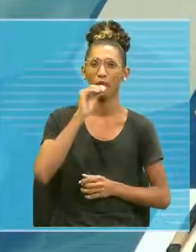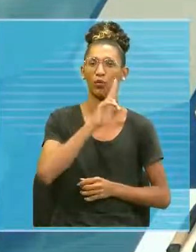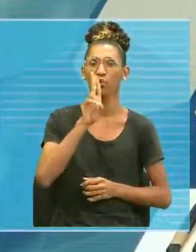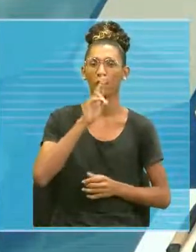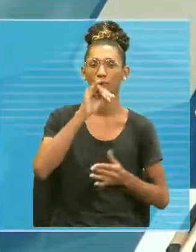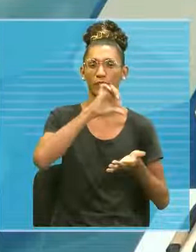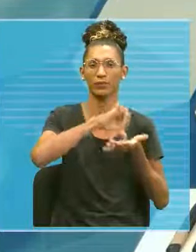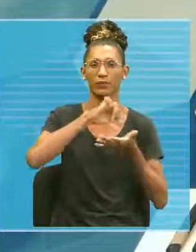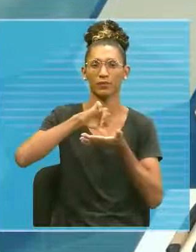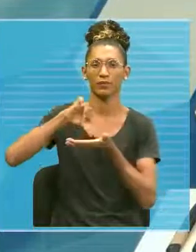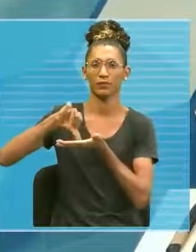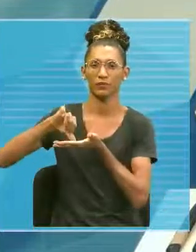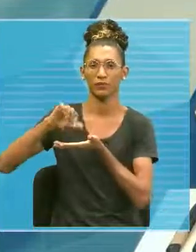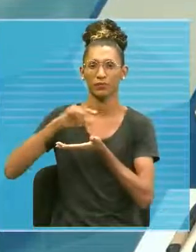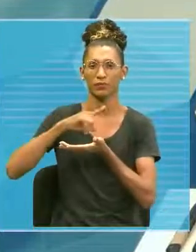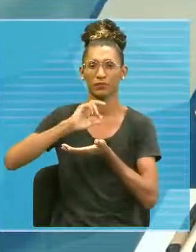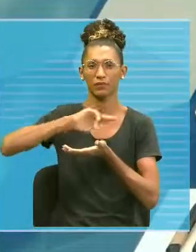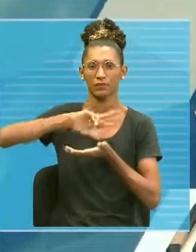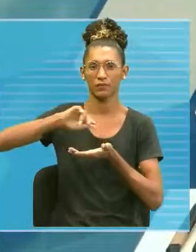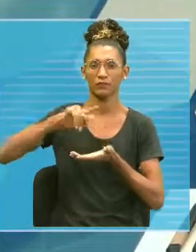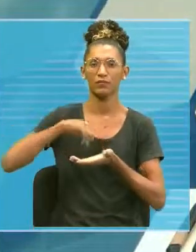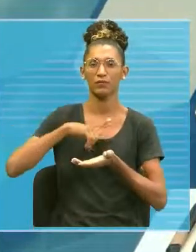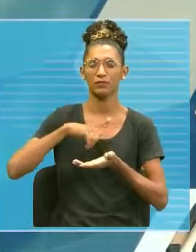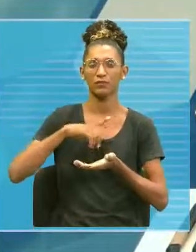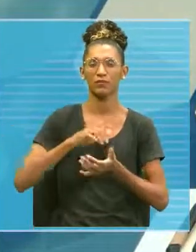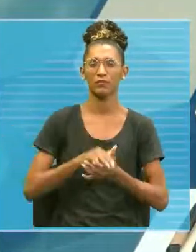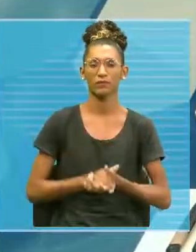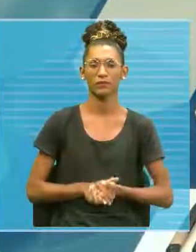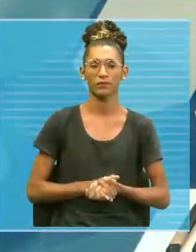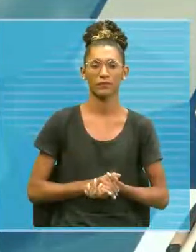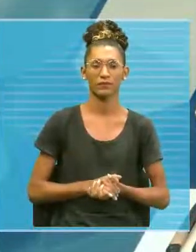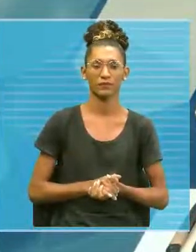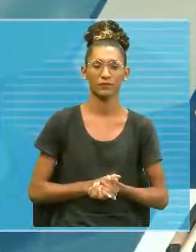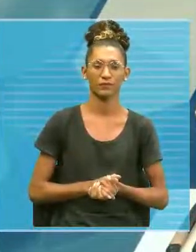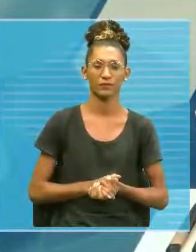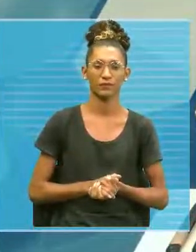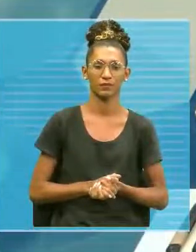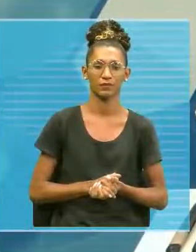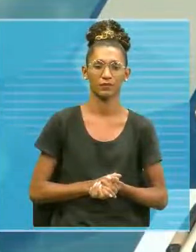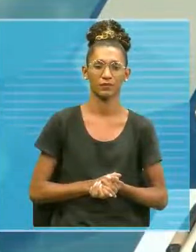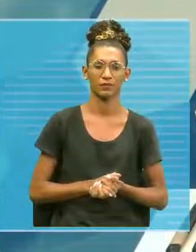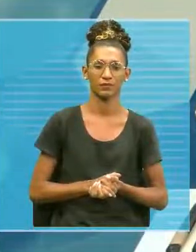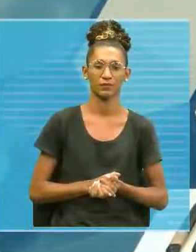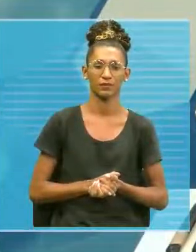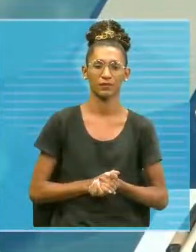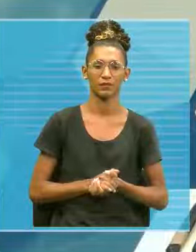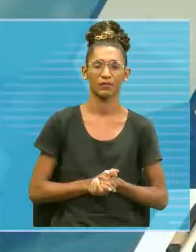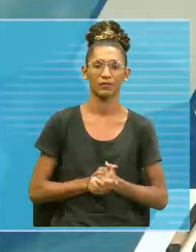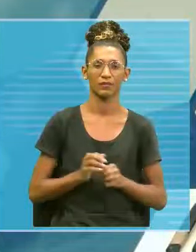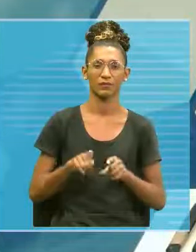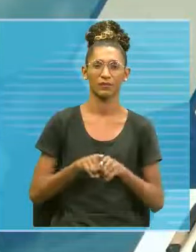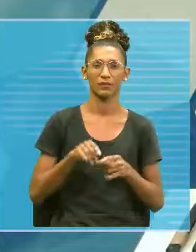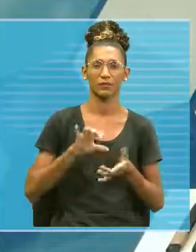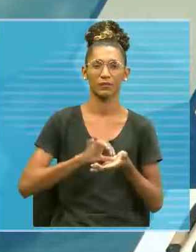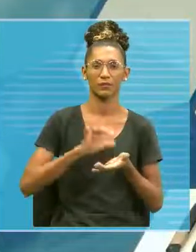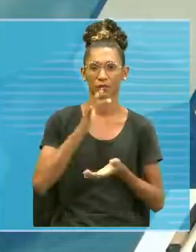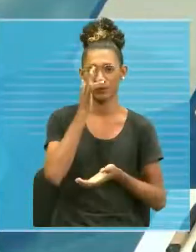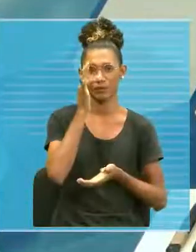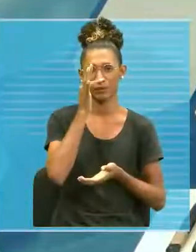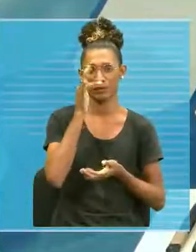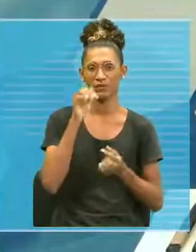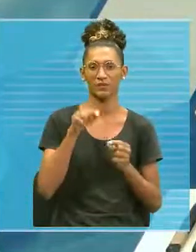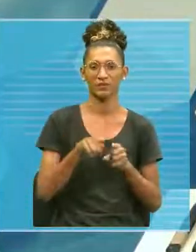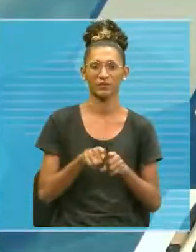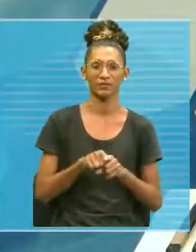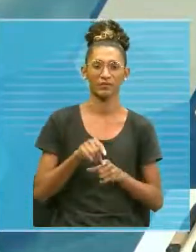também Eliseu Martins pessoal de Floriano a São José do Peixe